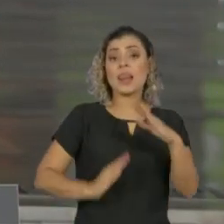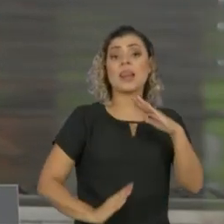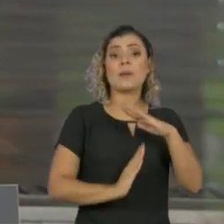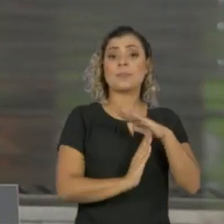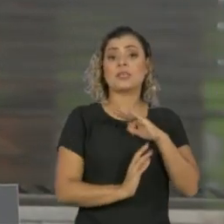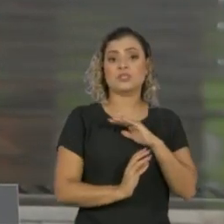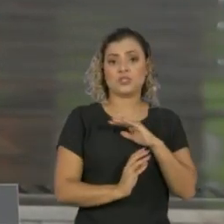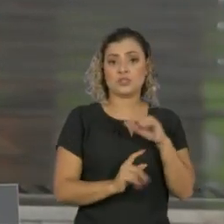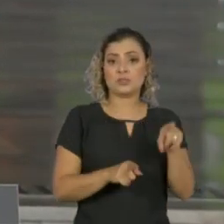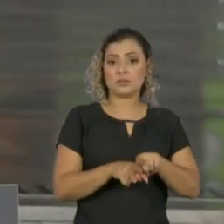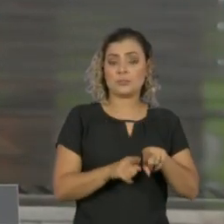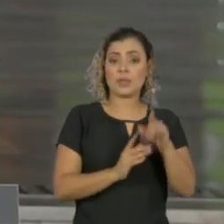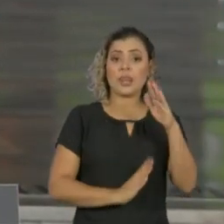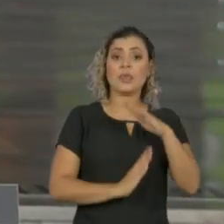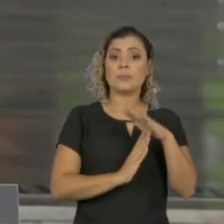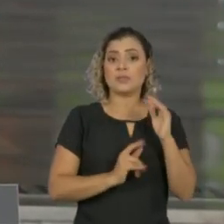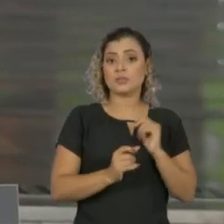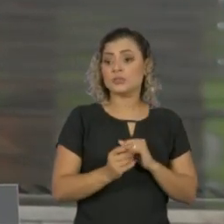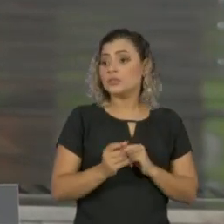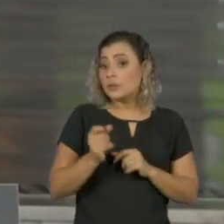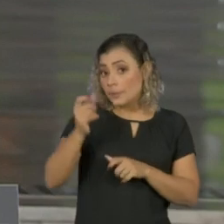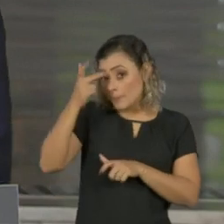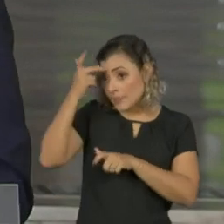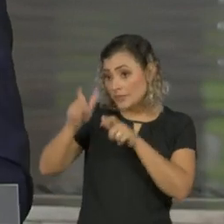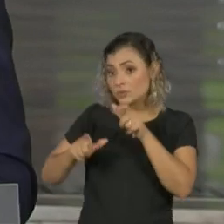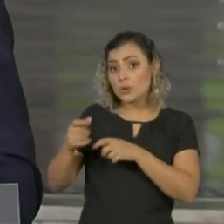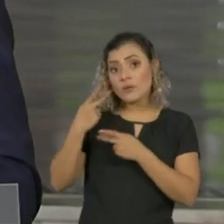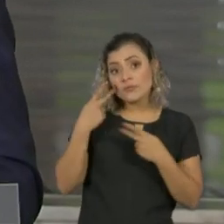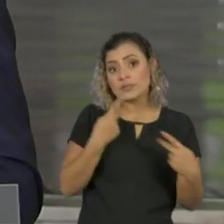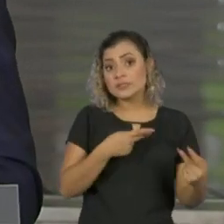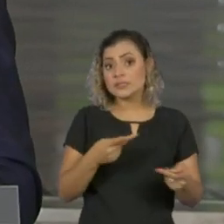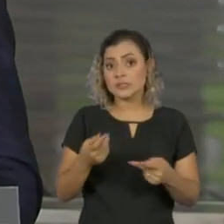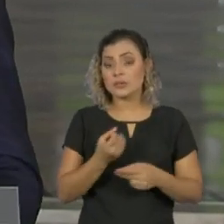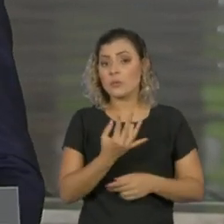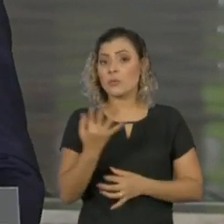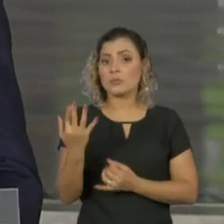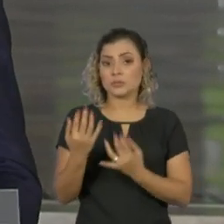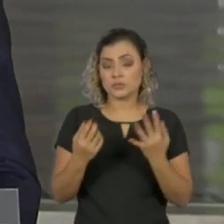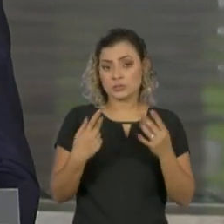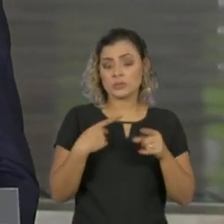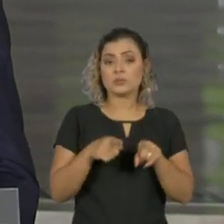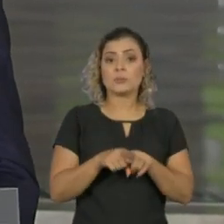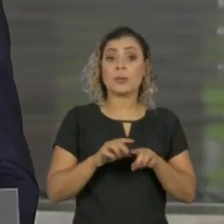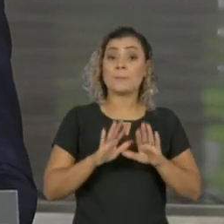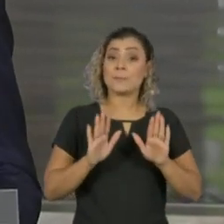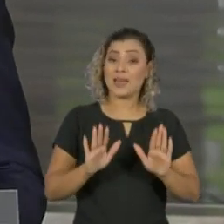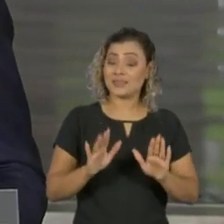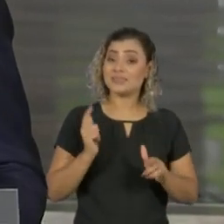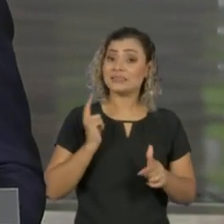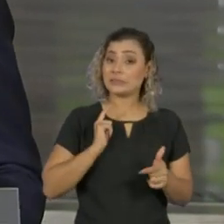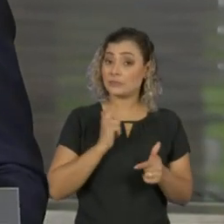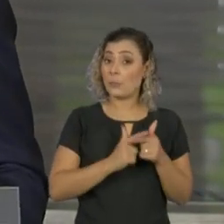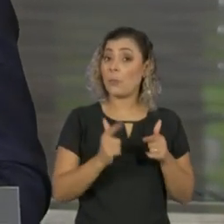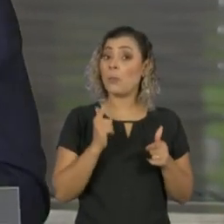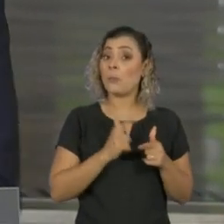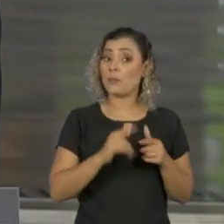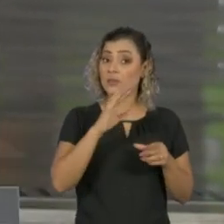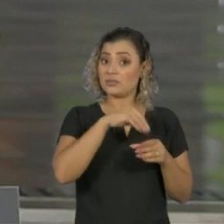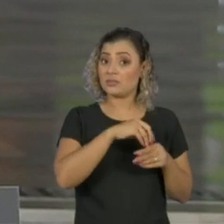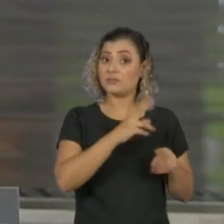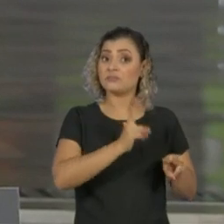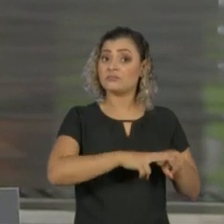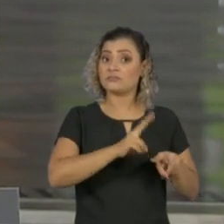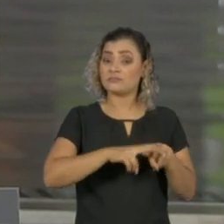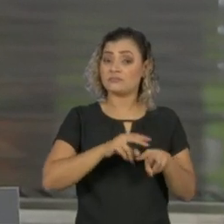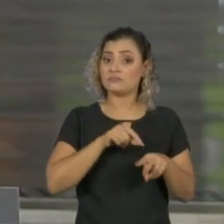a hospedagem de familiares de presos para as visitas desse final de semana, o que tem criado uma tensão, inclusive com a